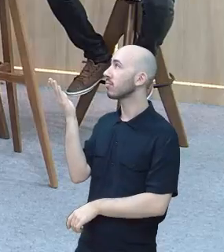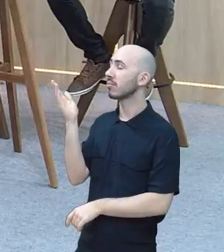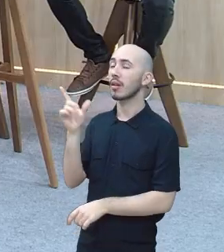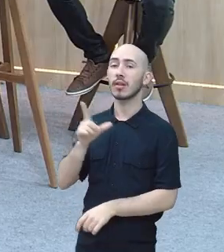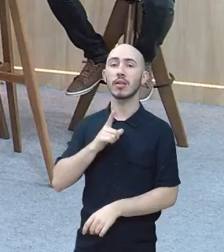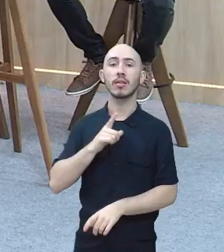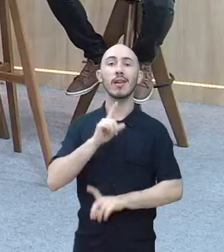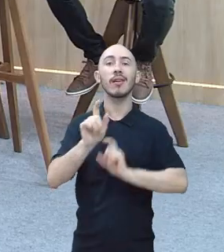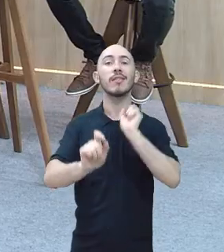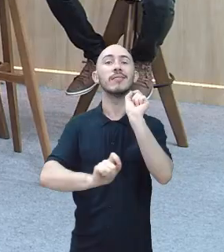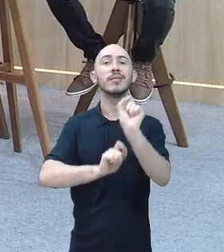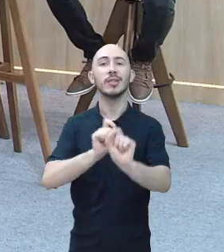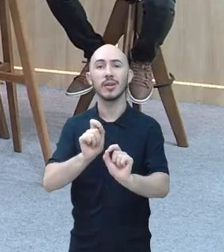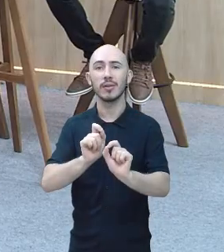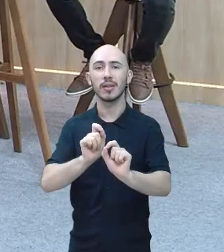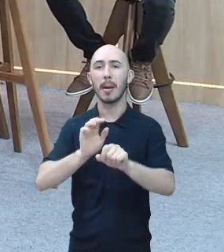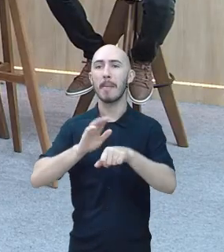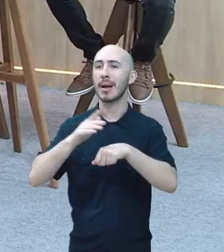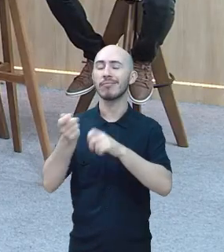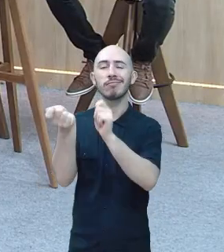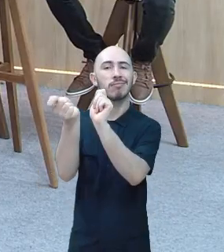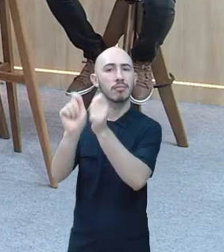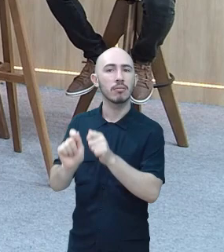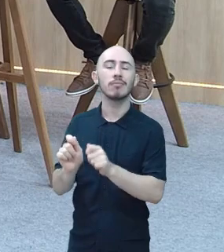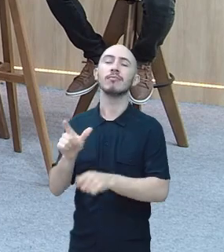tem mais um trabalho